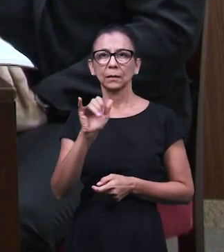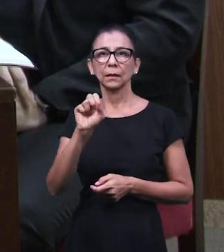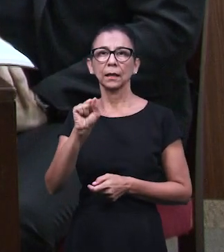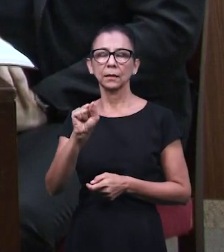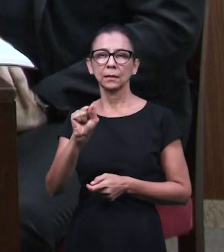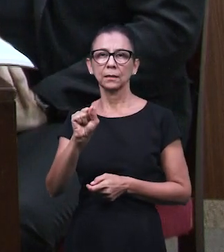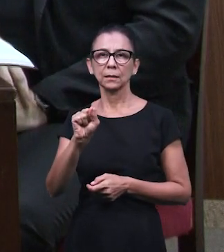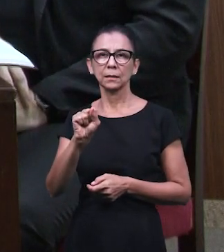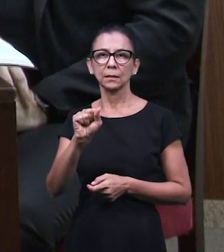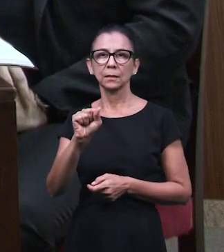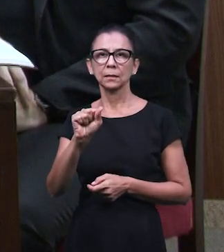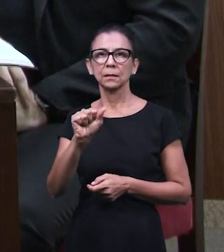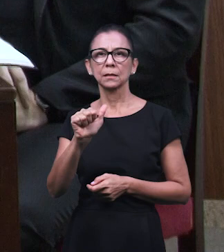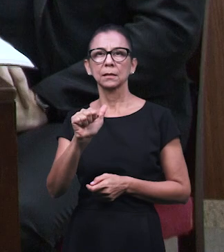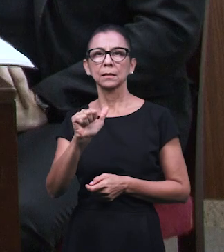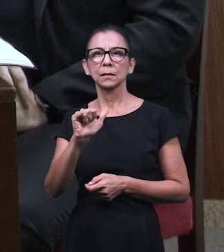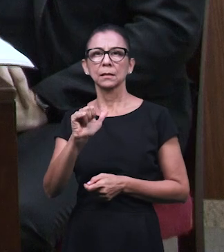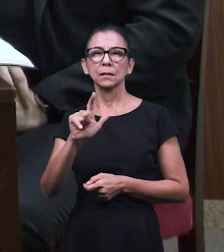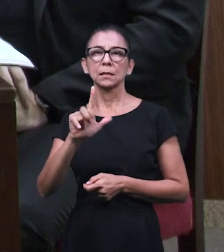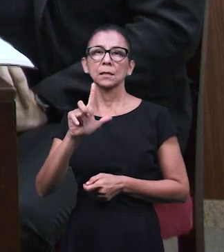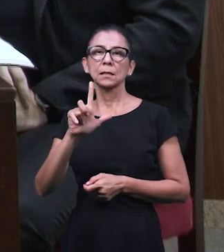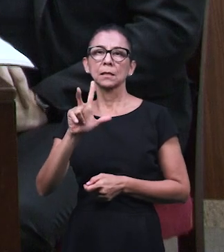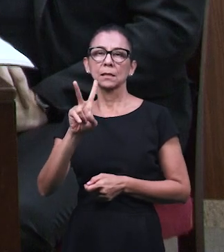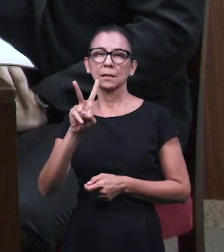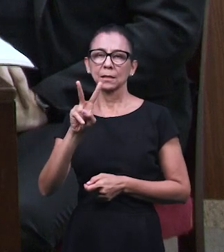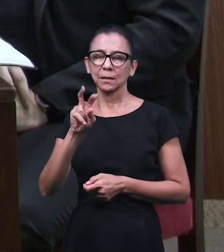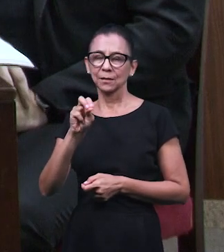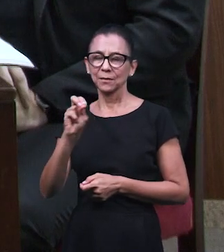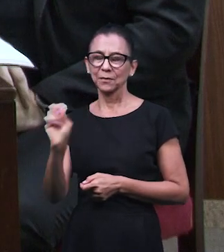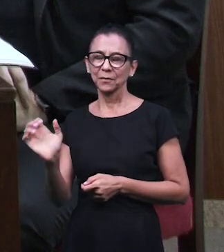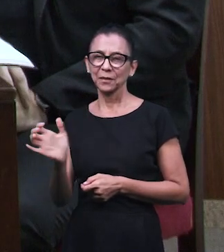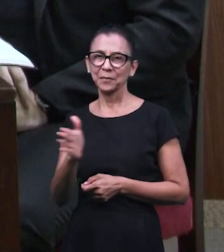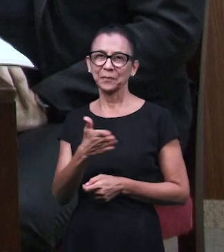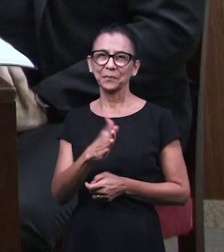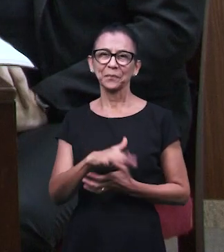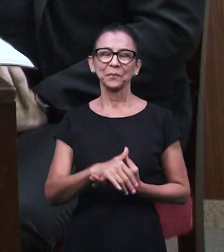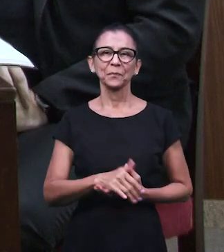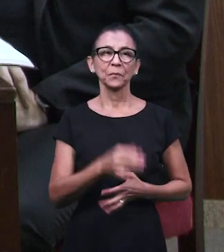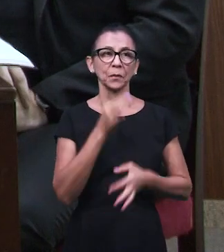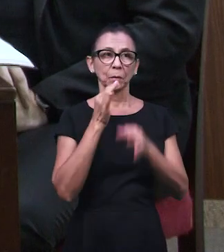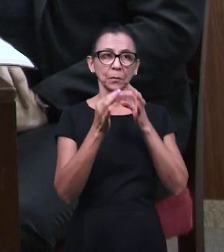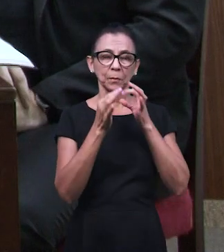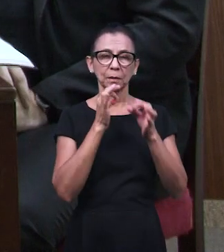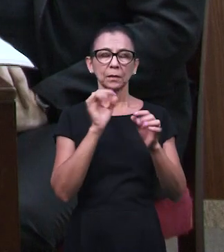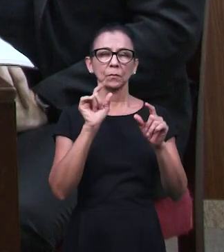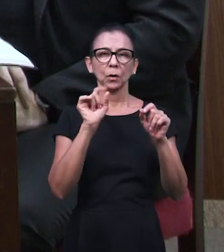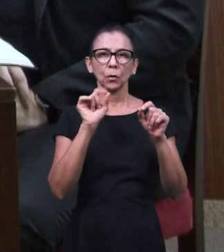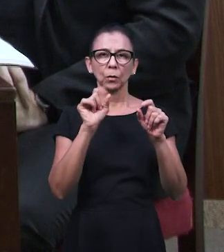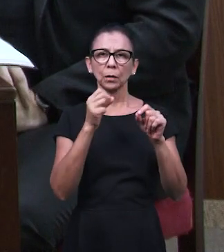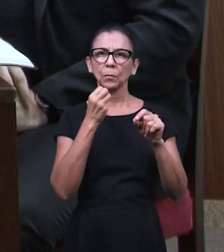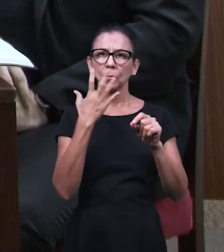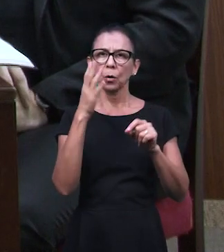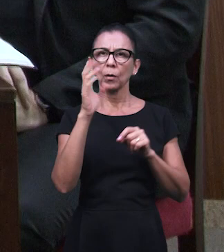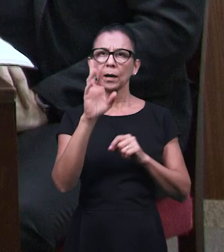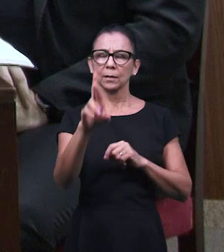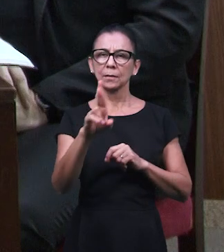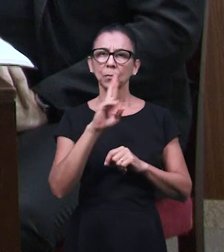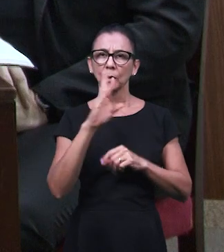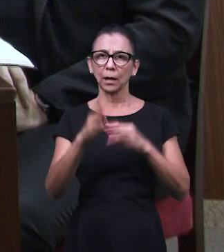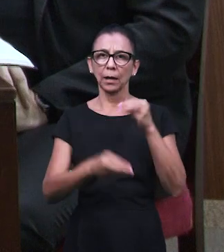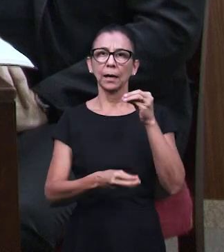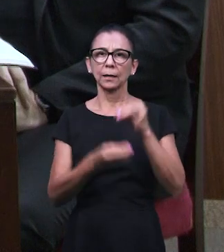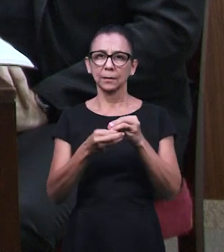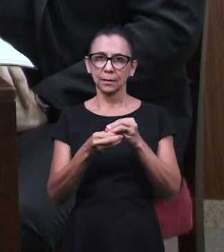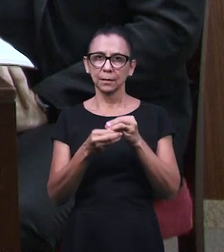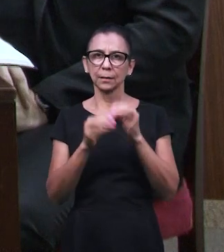foram muito completas e é só um acréscimo que esses 7 anos da construção do Templo de Salomão não